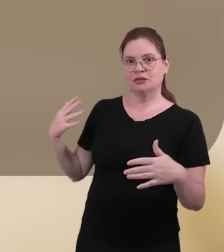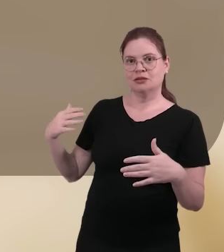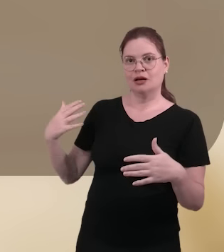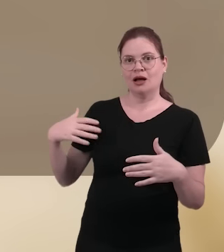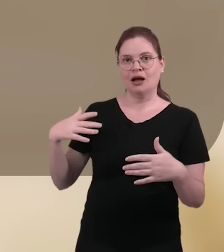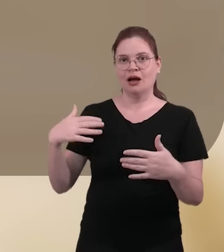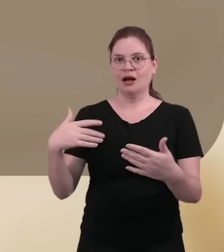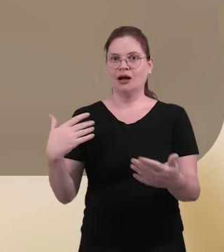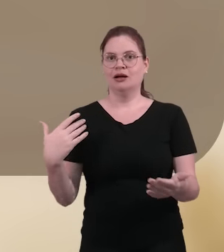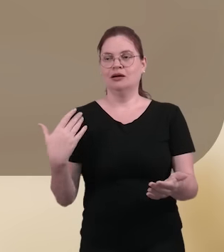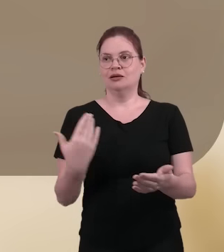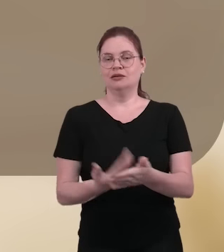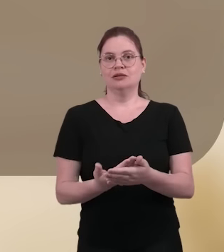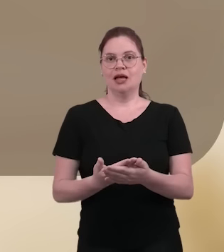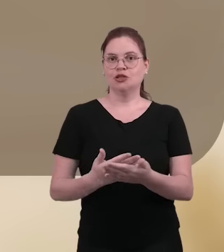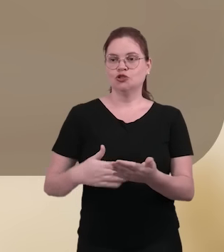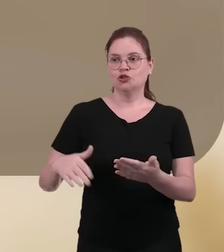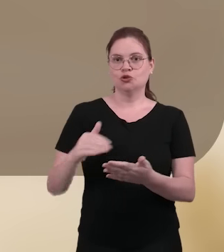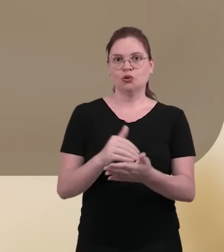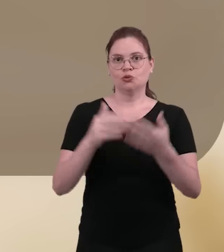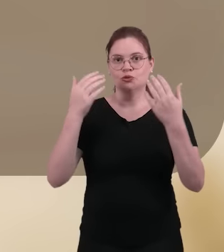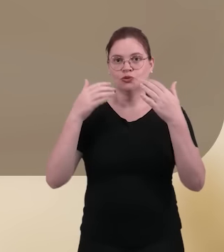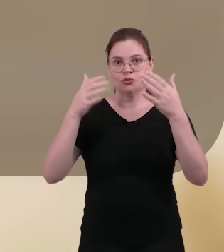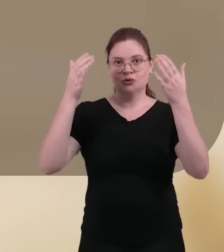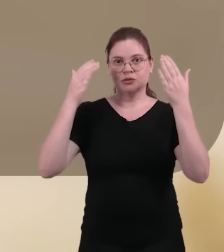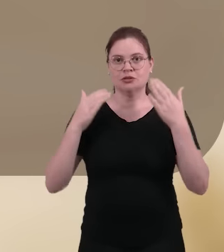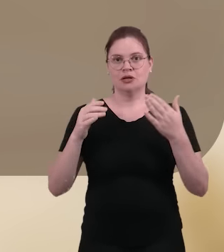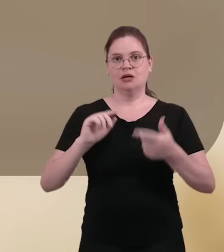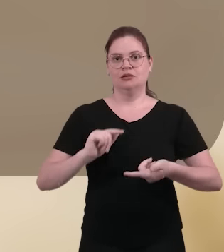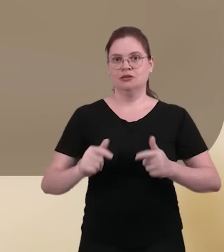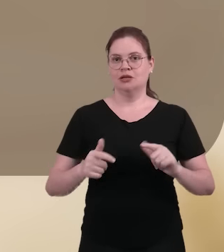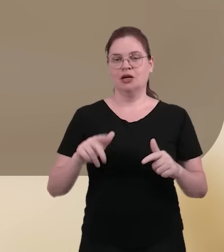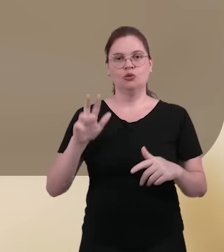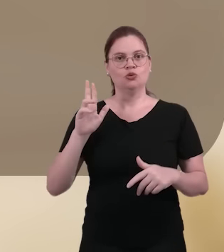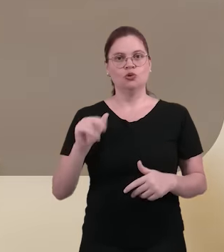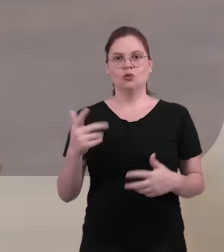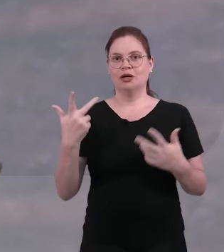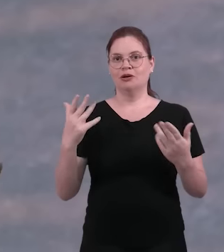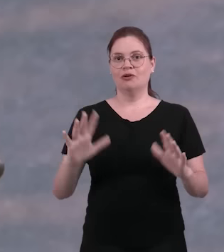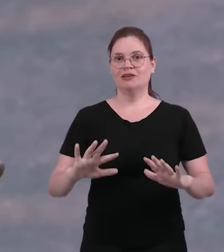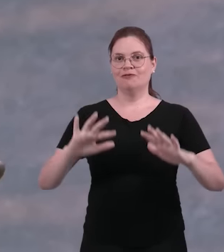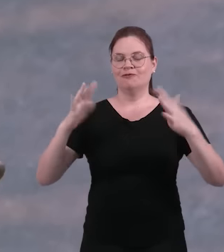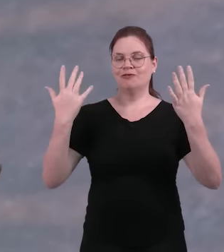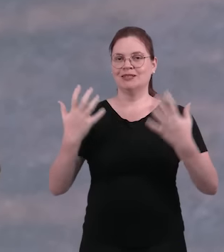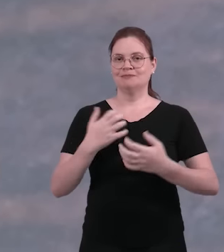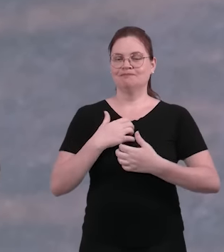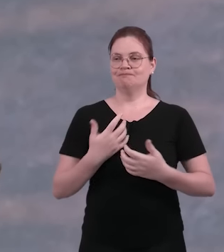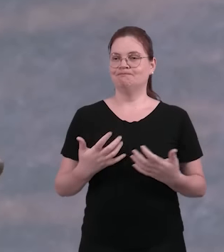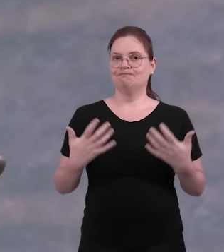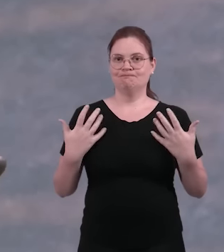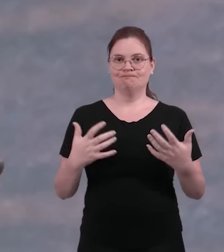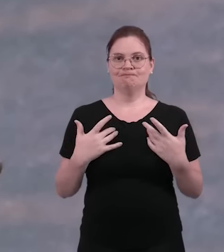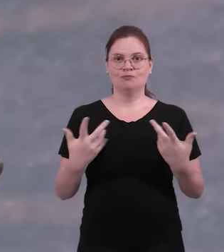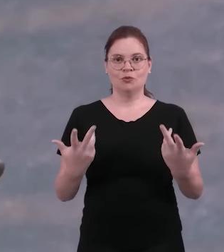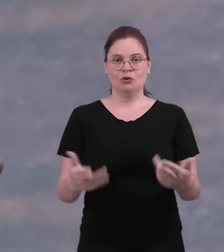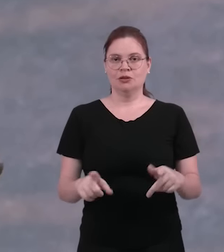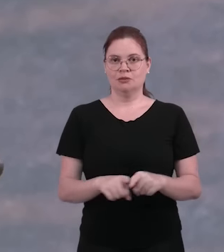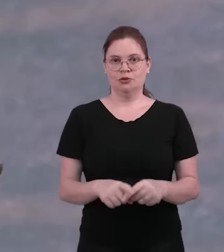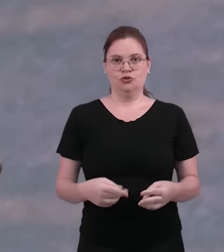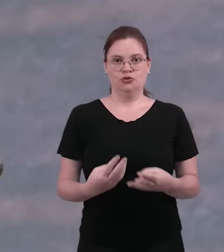dias dos reis de Israel, nem tampouco dos reis de Judá. Esse texto, ele fala sobre